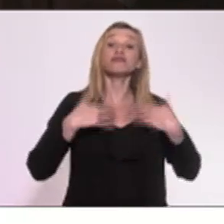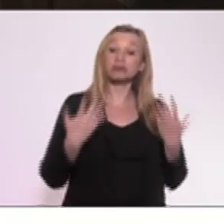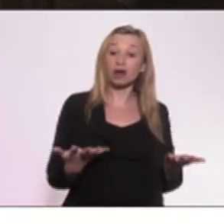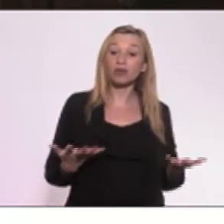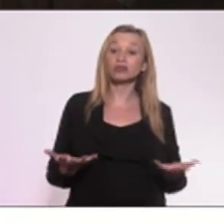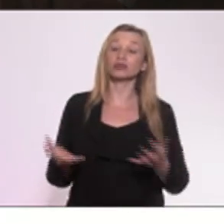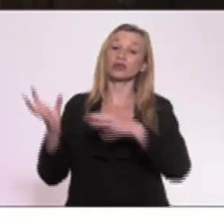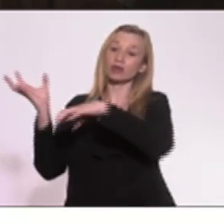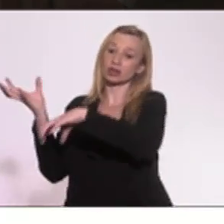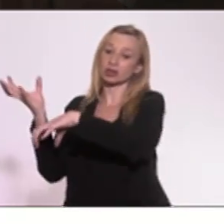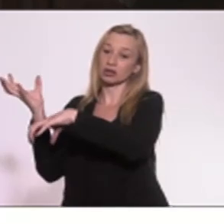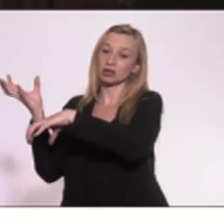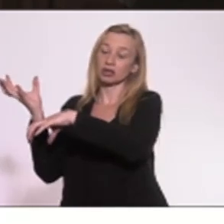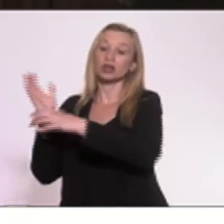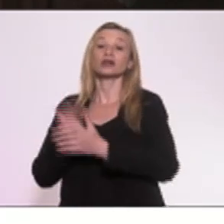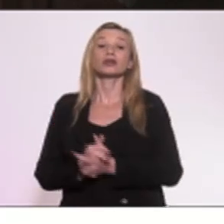Nacional,